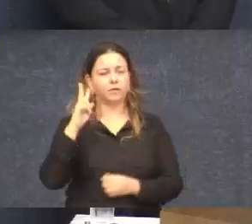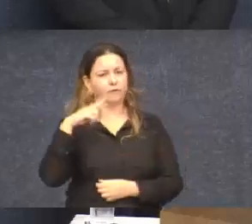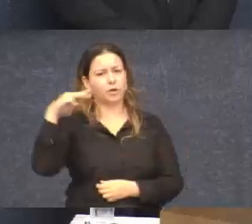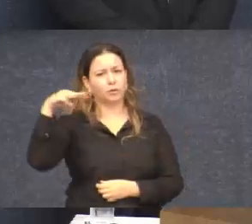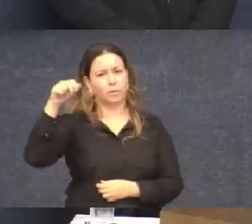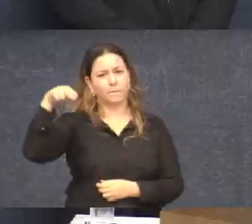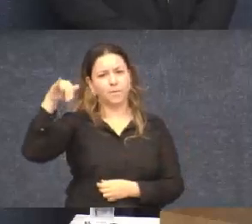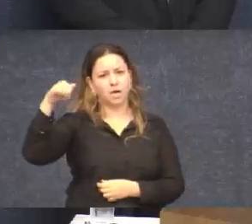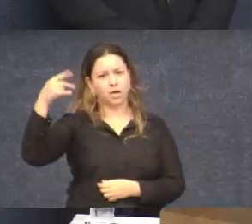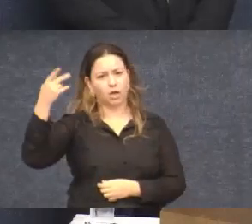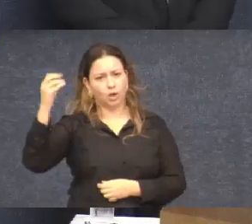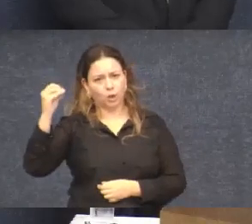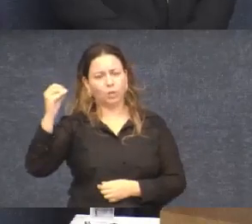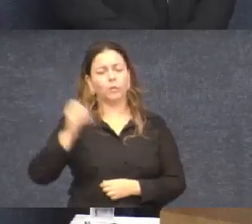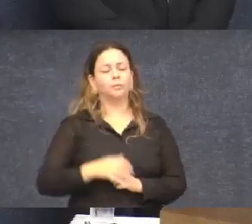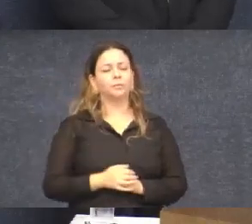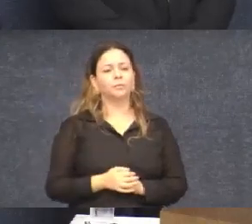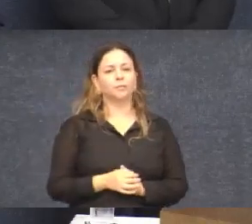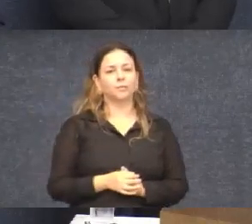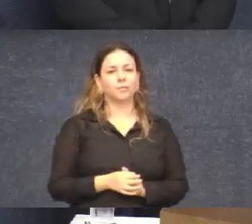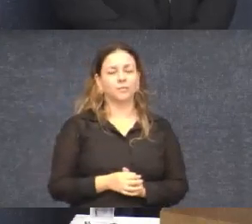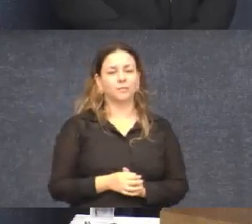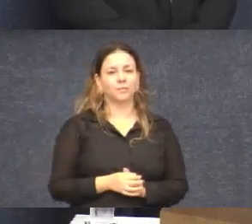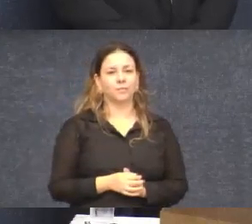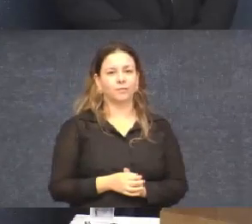Maninho, já estou fazendo aí,